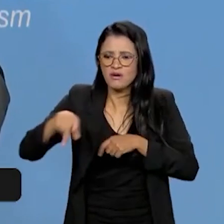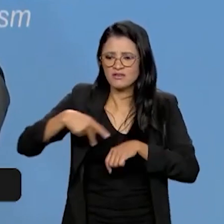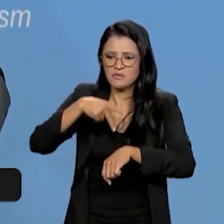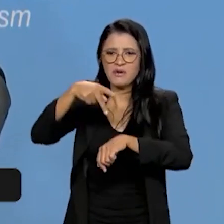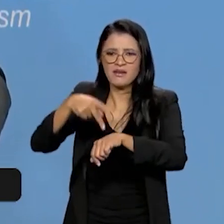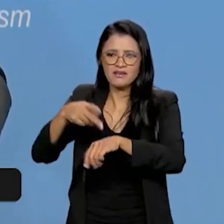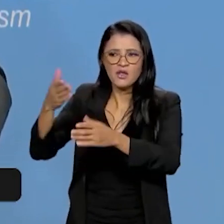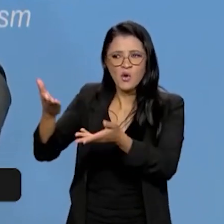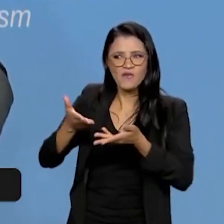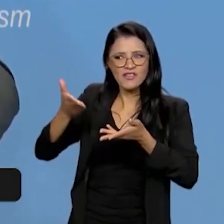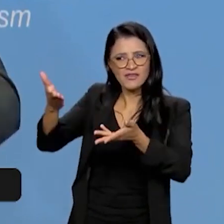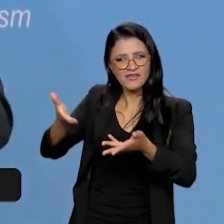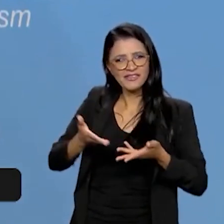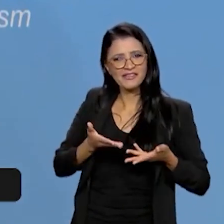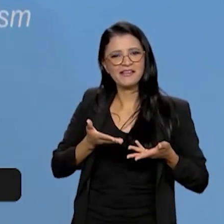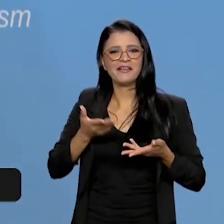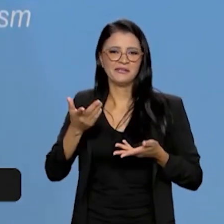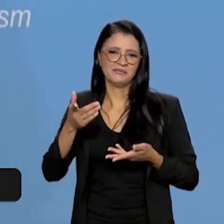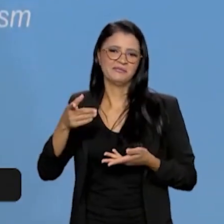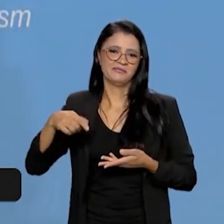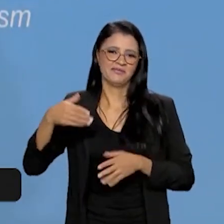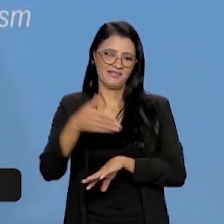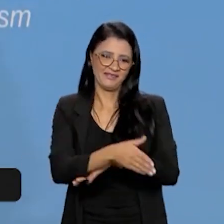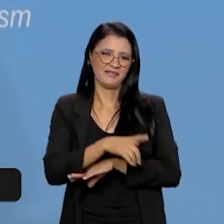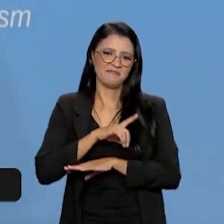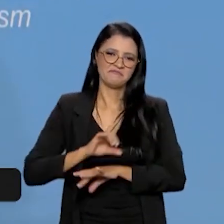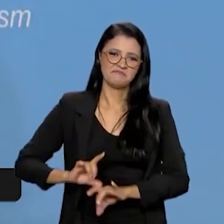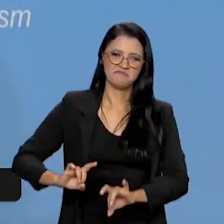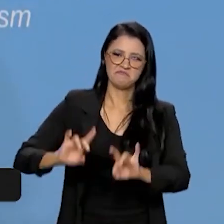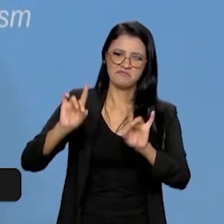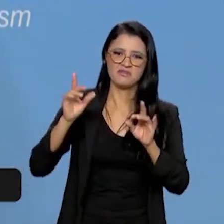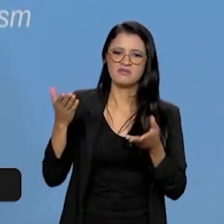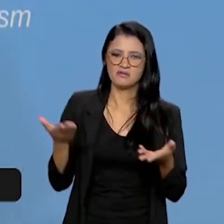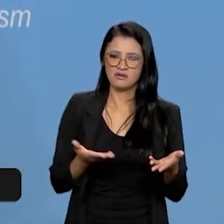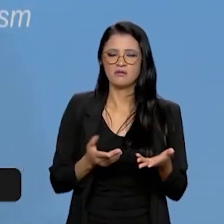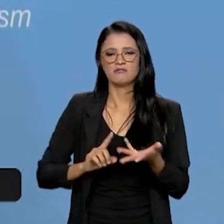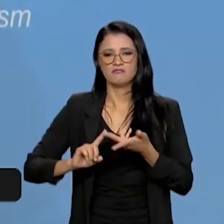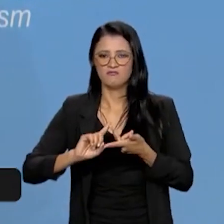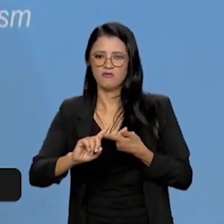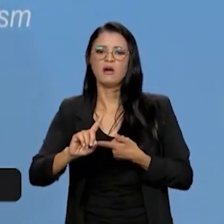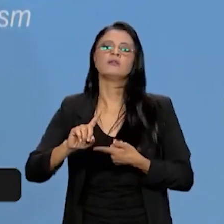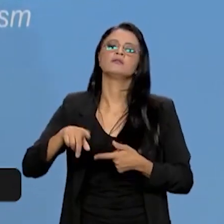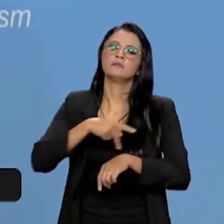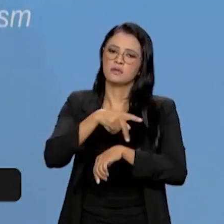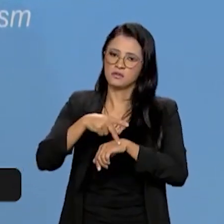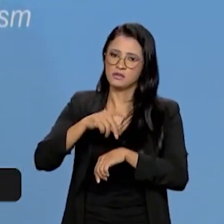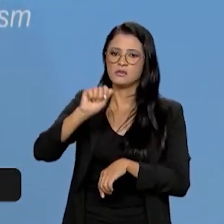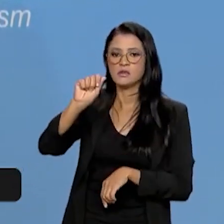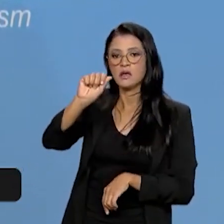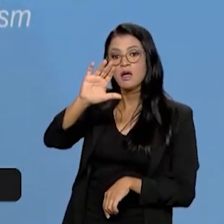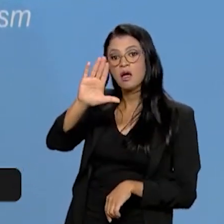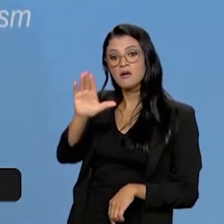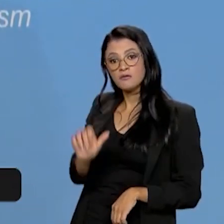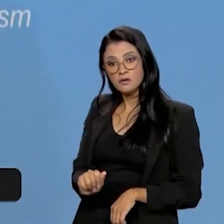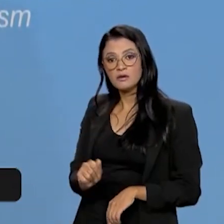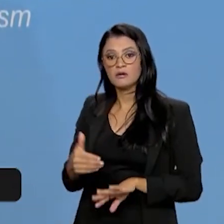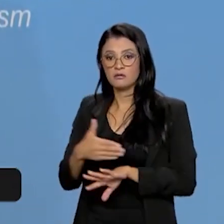que foram convidados, como convidados especiais, muitos países africanos. Eu acho